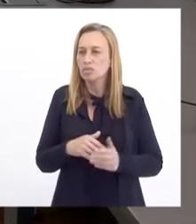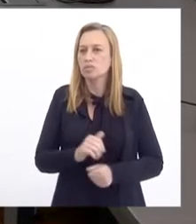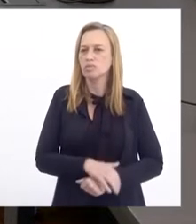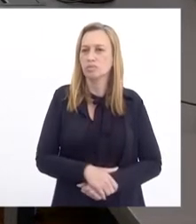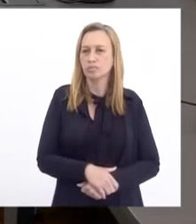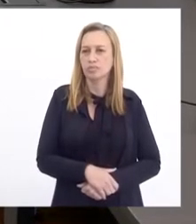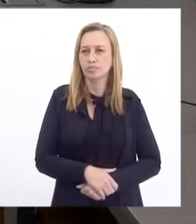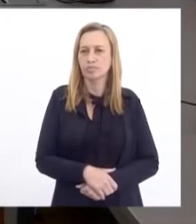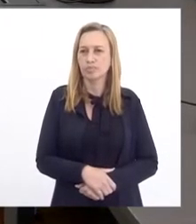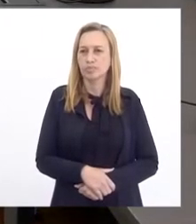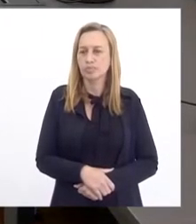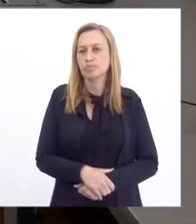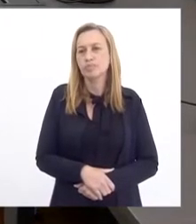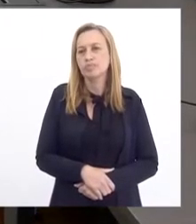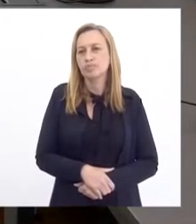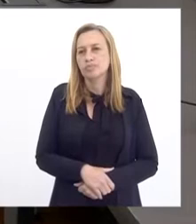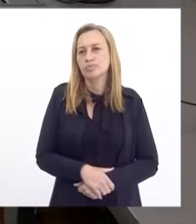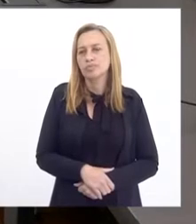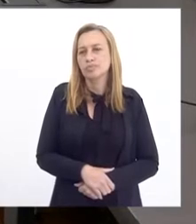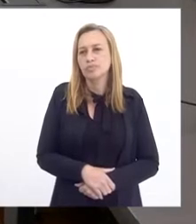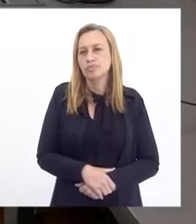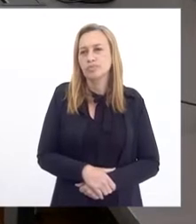operação na lei. Mas